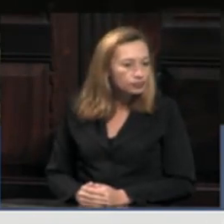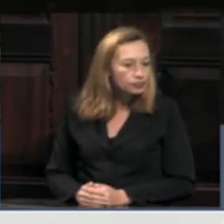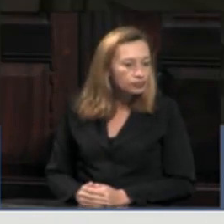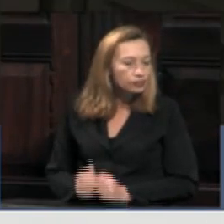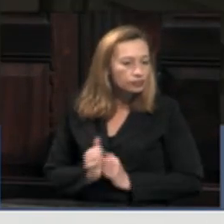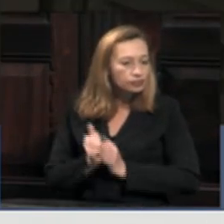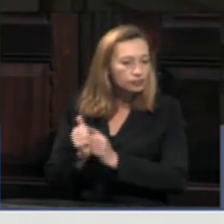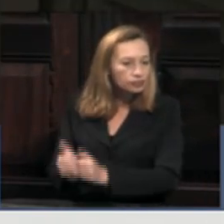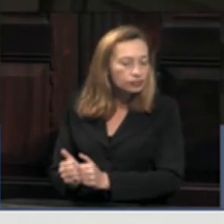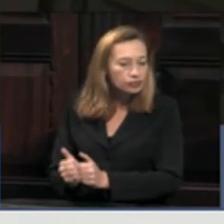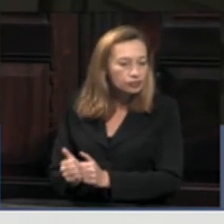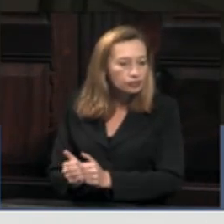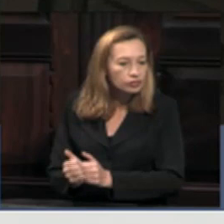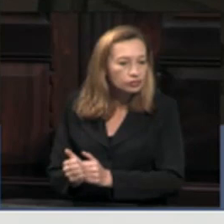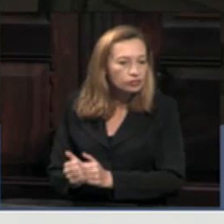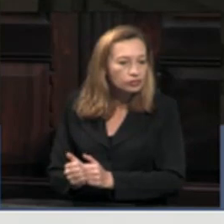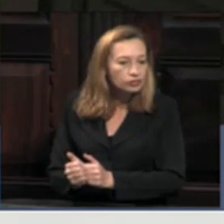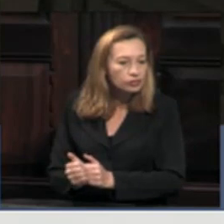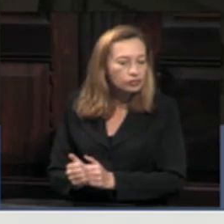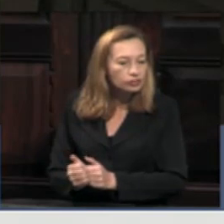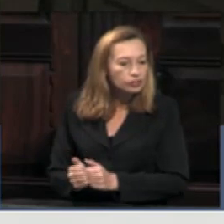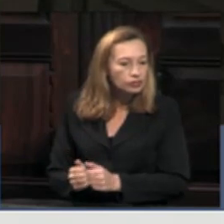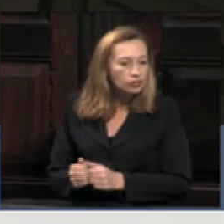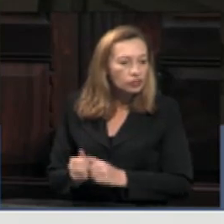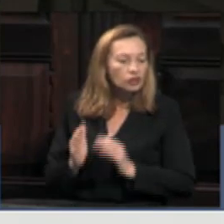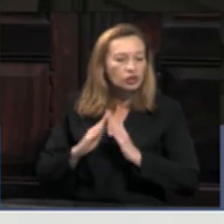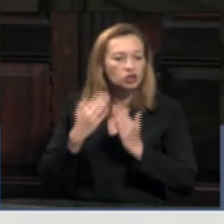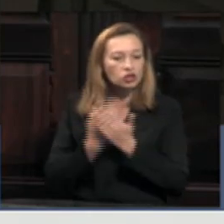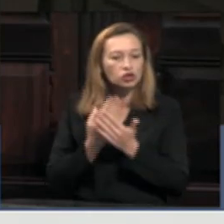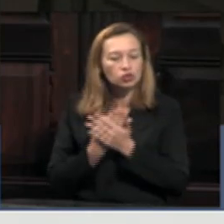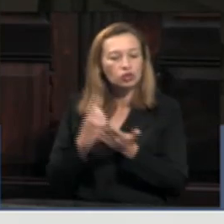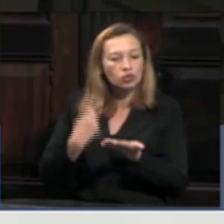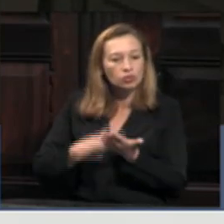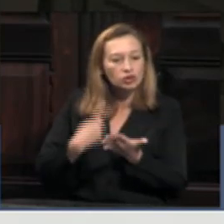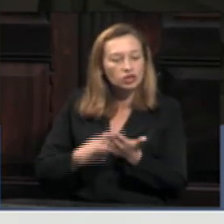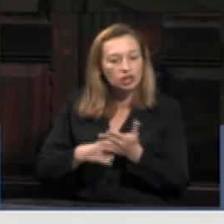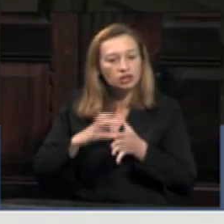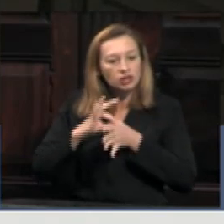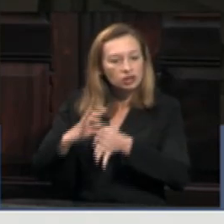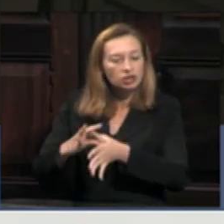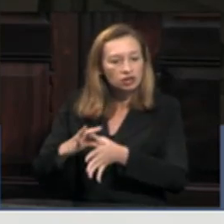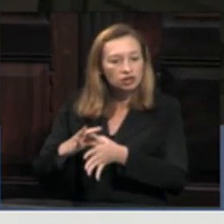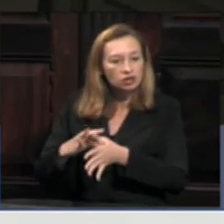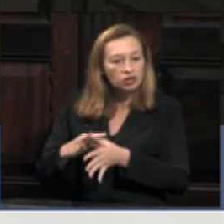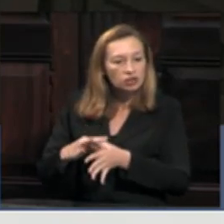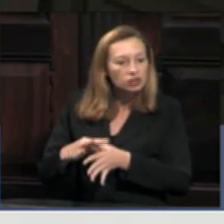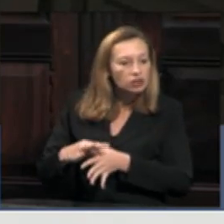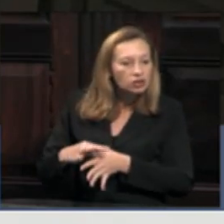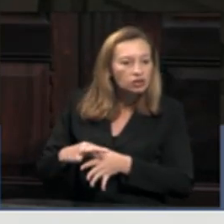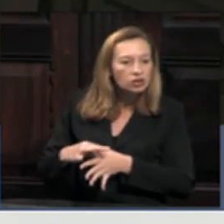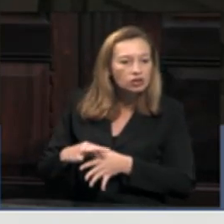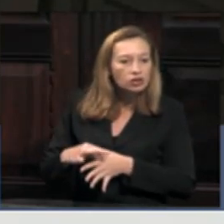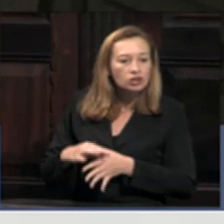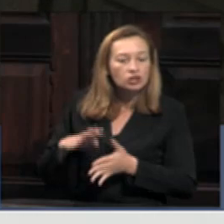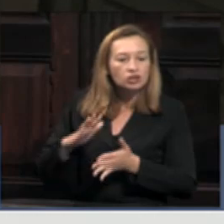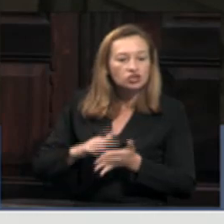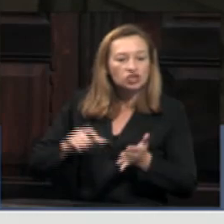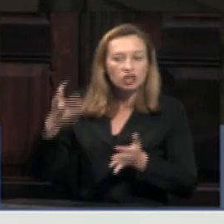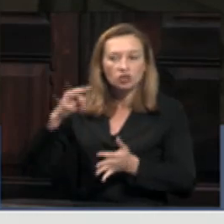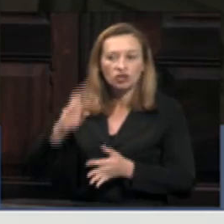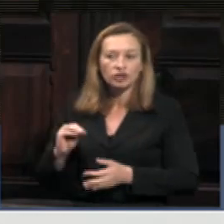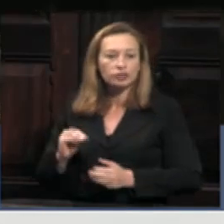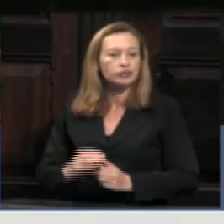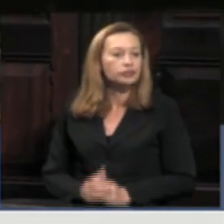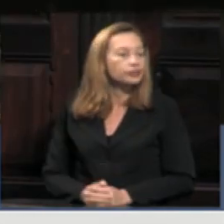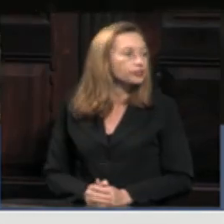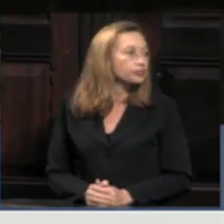Acompanhando o encaminhamento do Colégio de Líderes, pela Comissão de Emendas Constitucionais e Veto, parecer é pela derrubada do